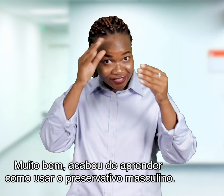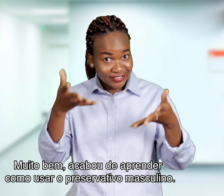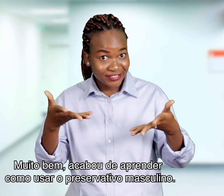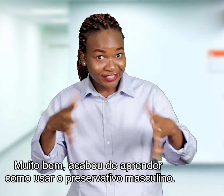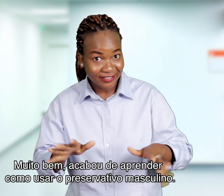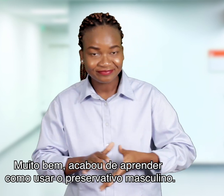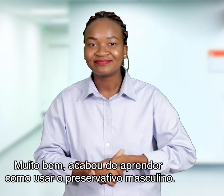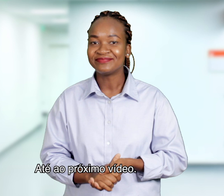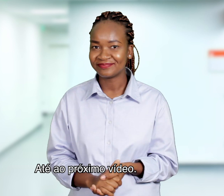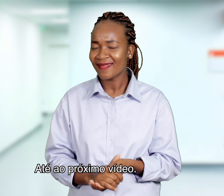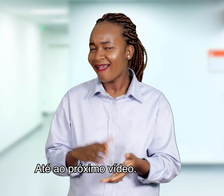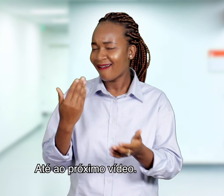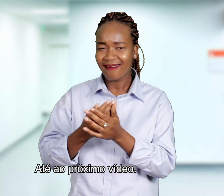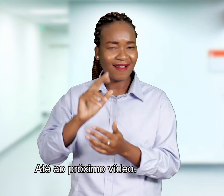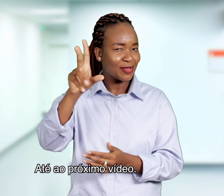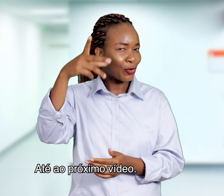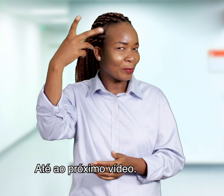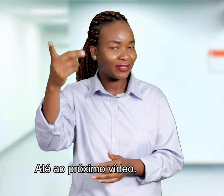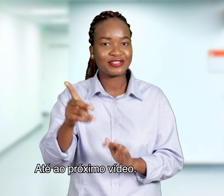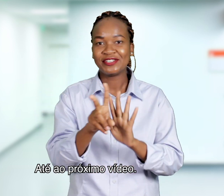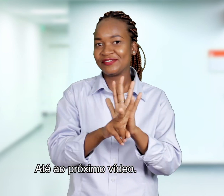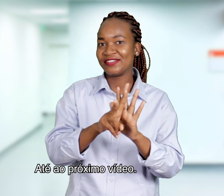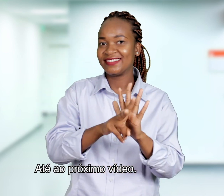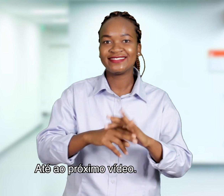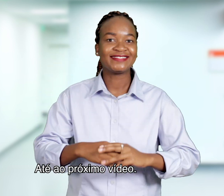preservativo masculino. Até ao próximo vídeo.